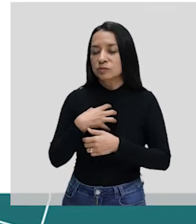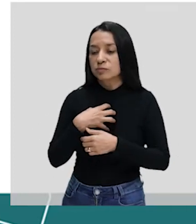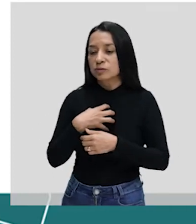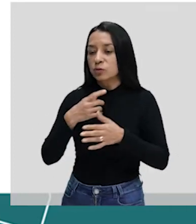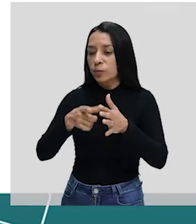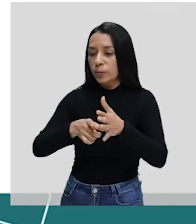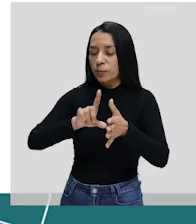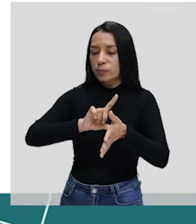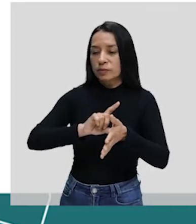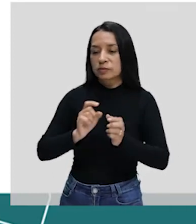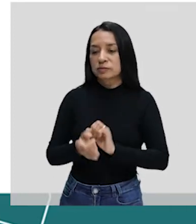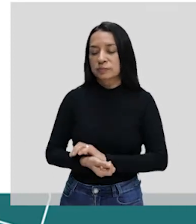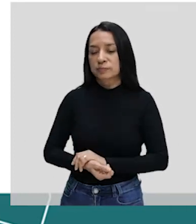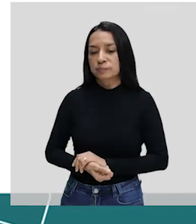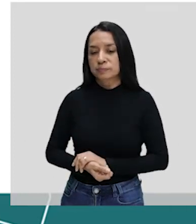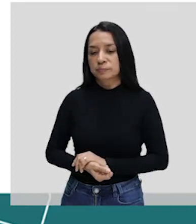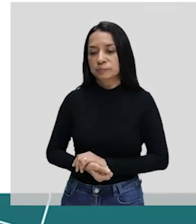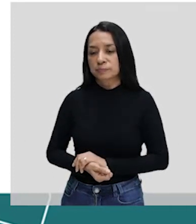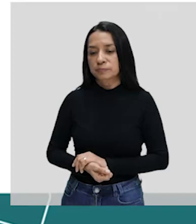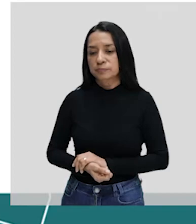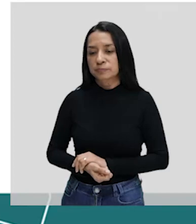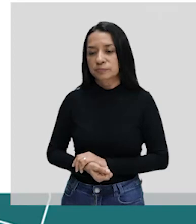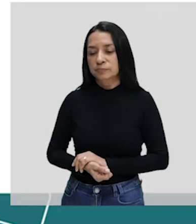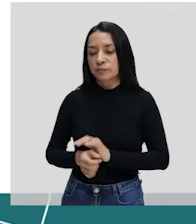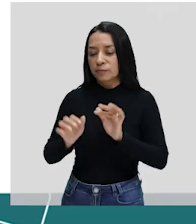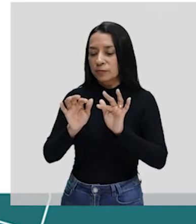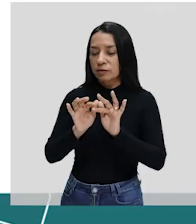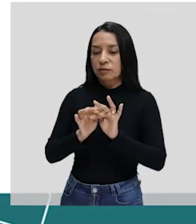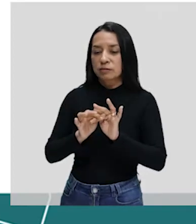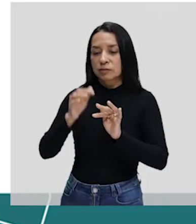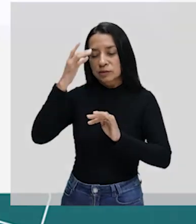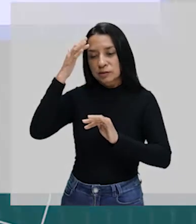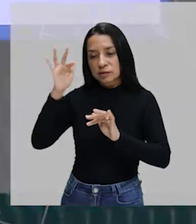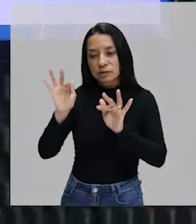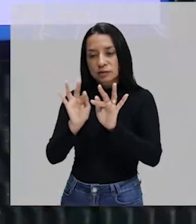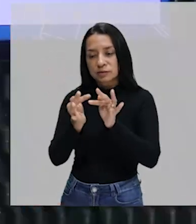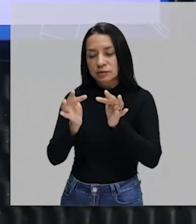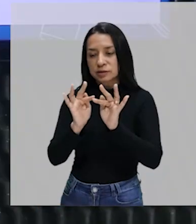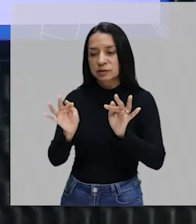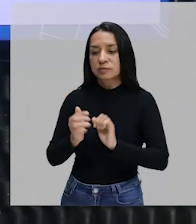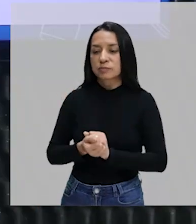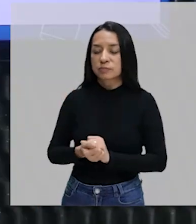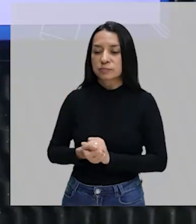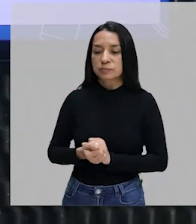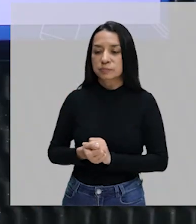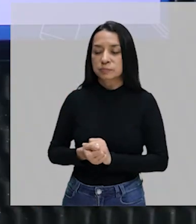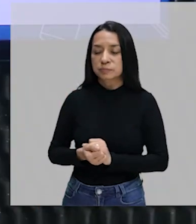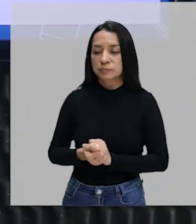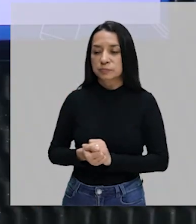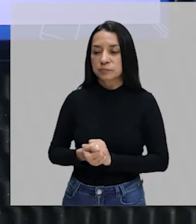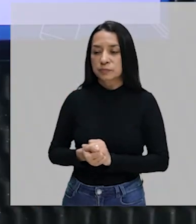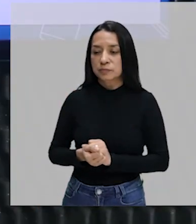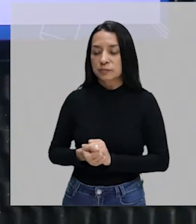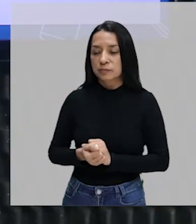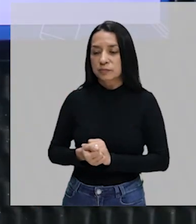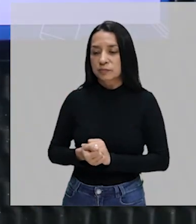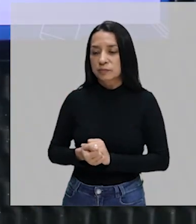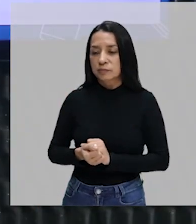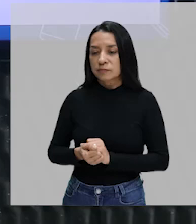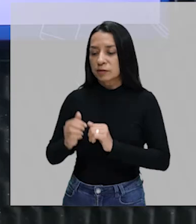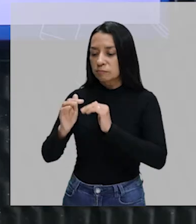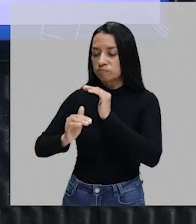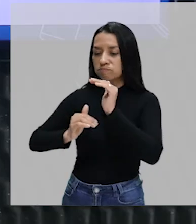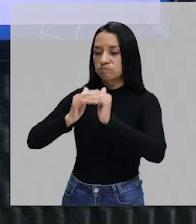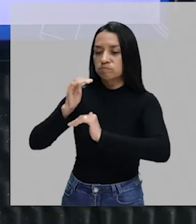mais atento a ser derivado dela. Então, ideias simples, ok? Essas ideias simples, elas vão